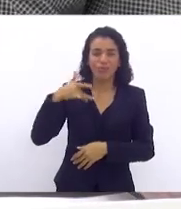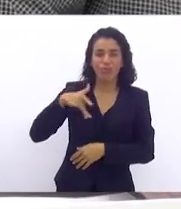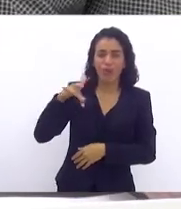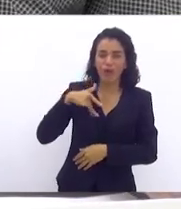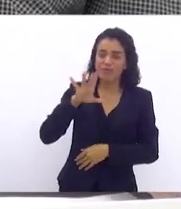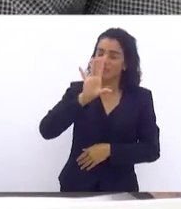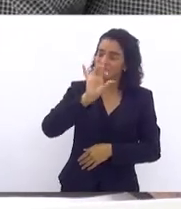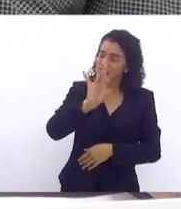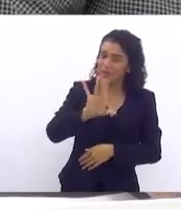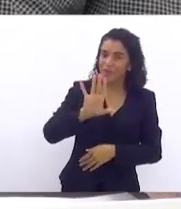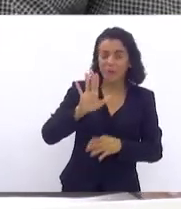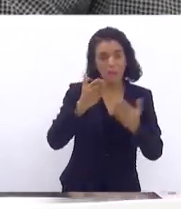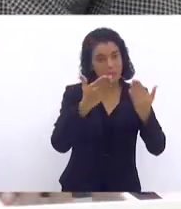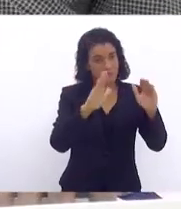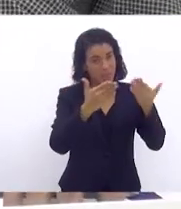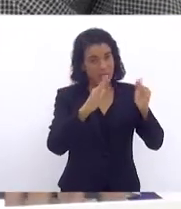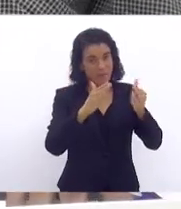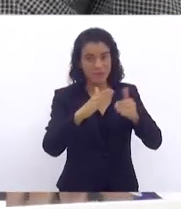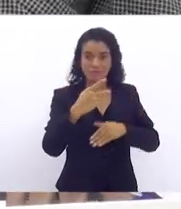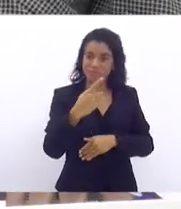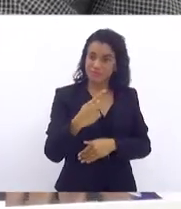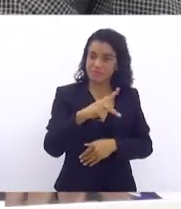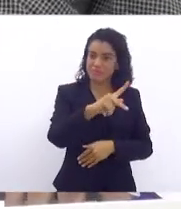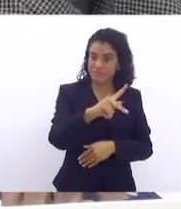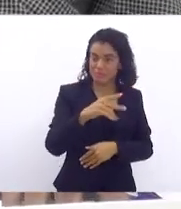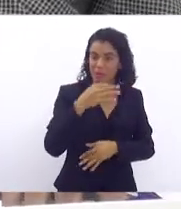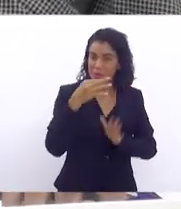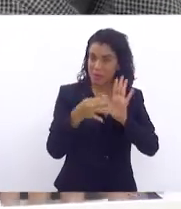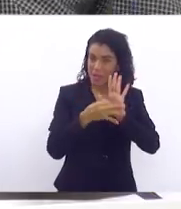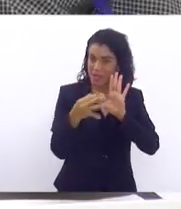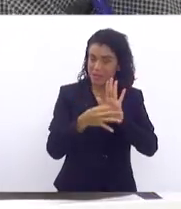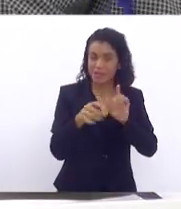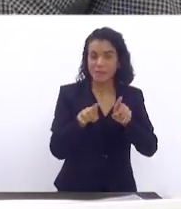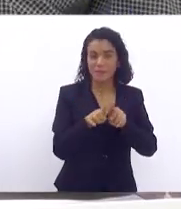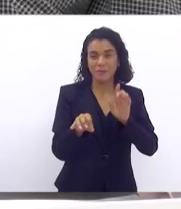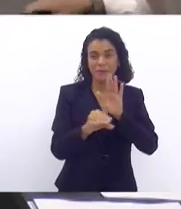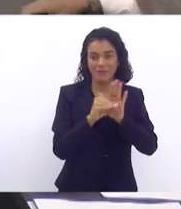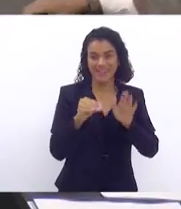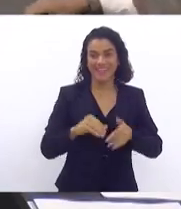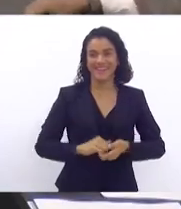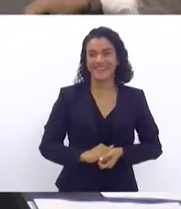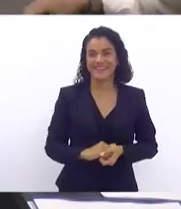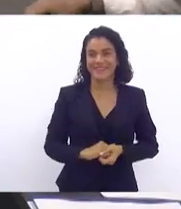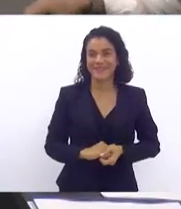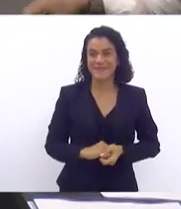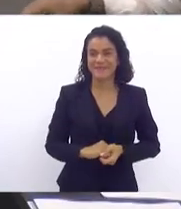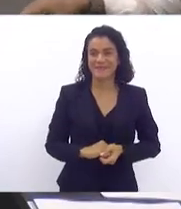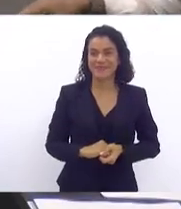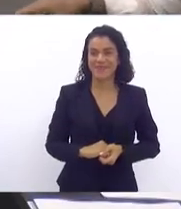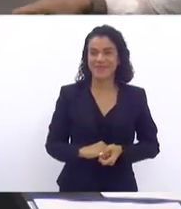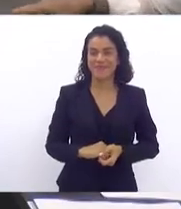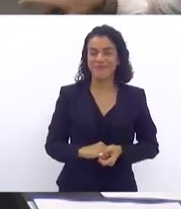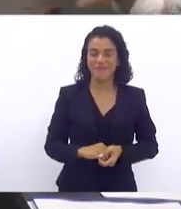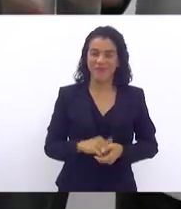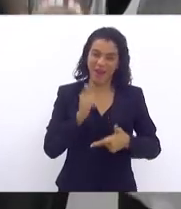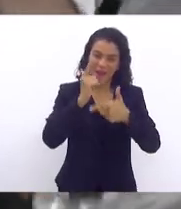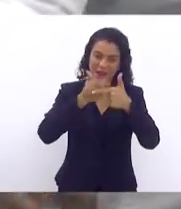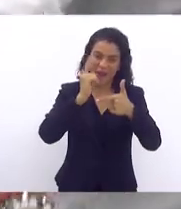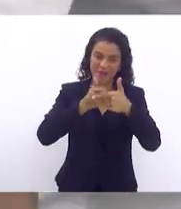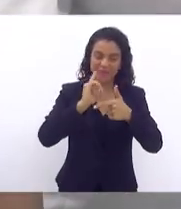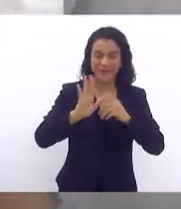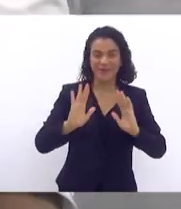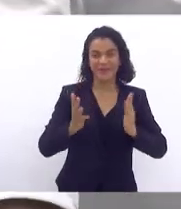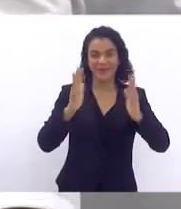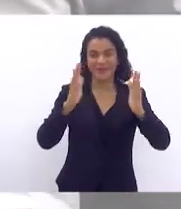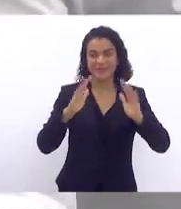apenas, mas eu queria parabenizá-lo pelo parecer e por essa emenda. Registrado a bronca e o elogio.